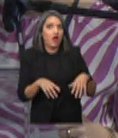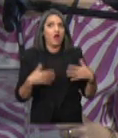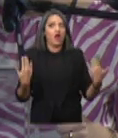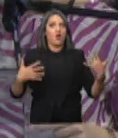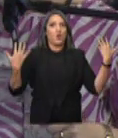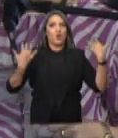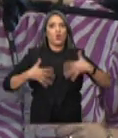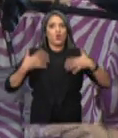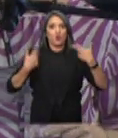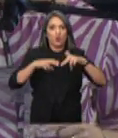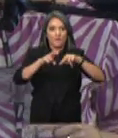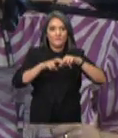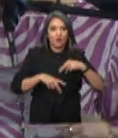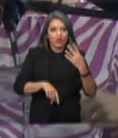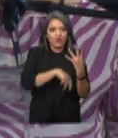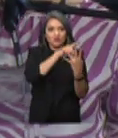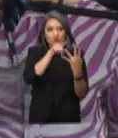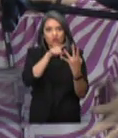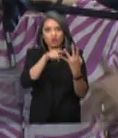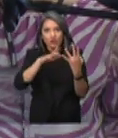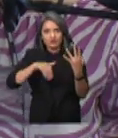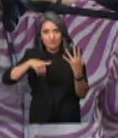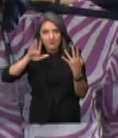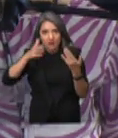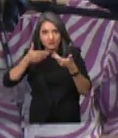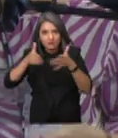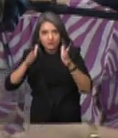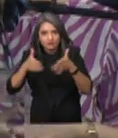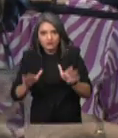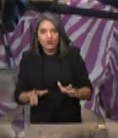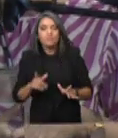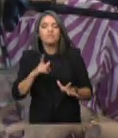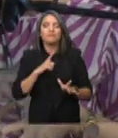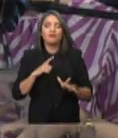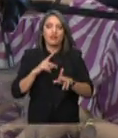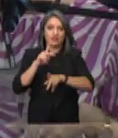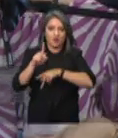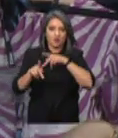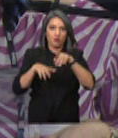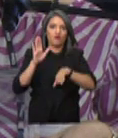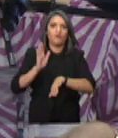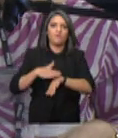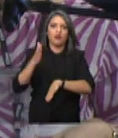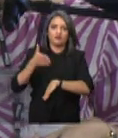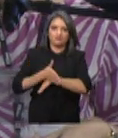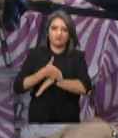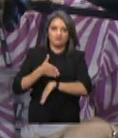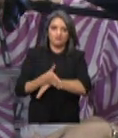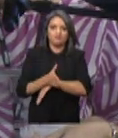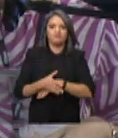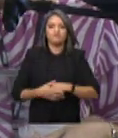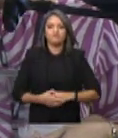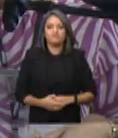acolhimentos para poder acolher o restante da população em situação de rua